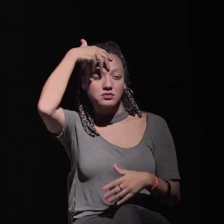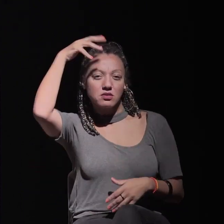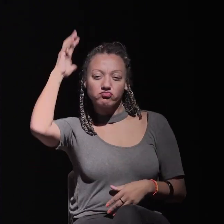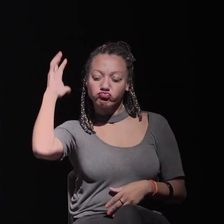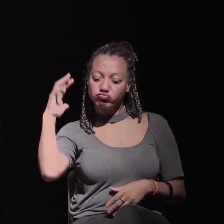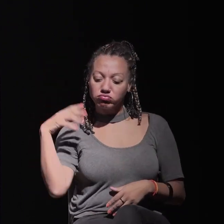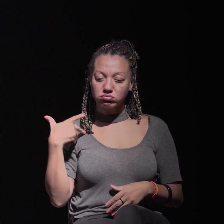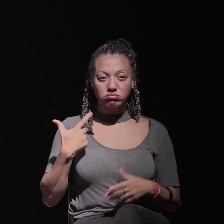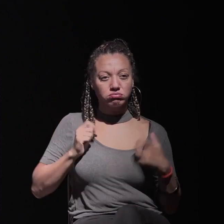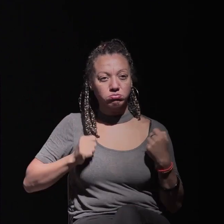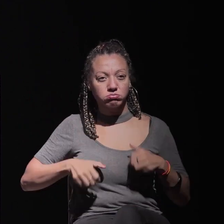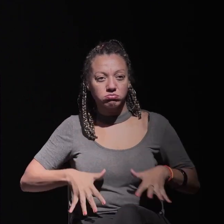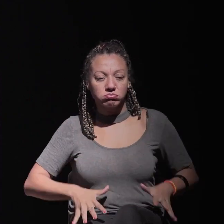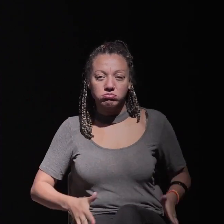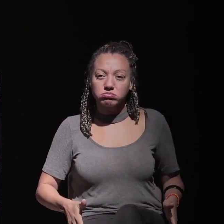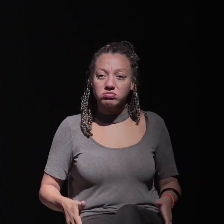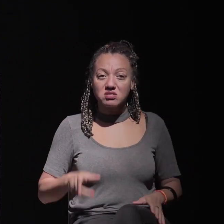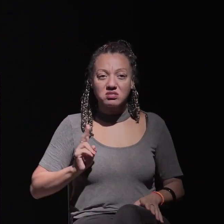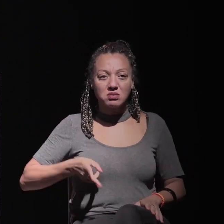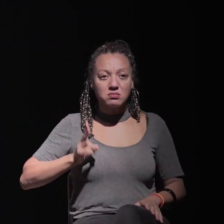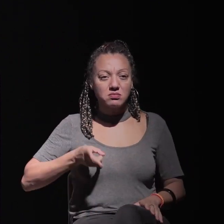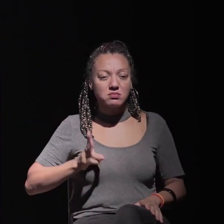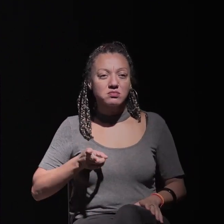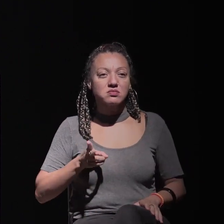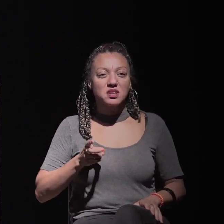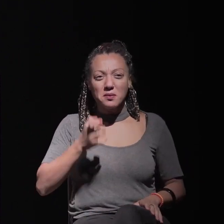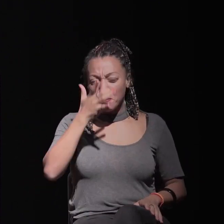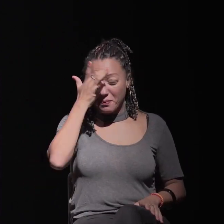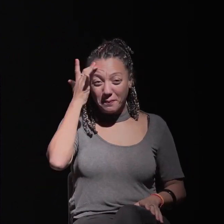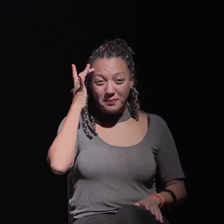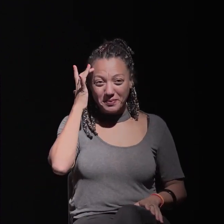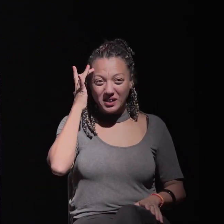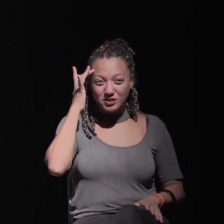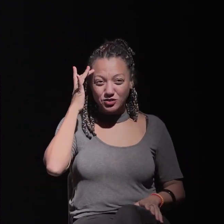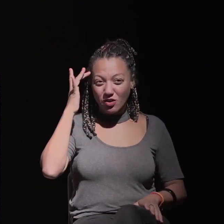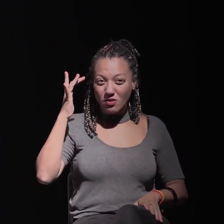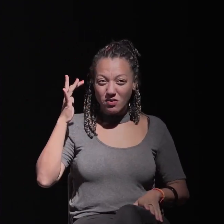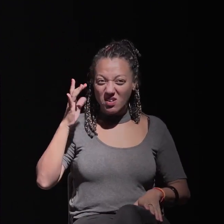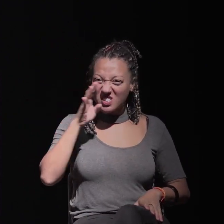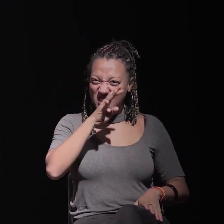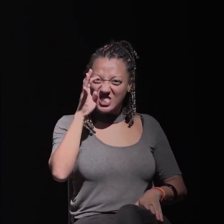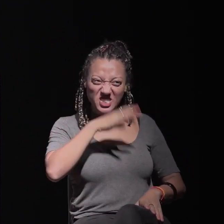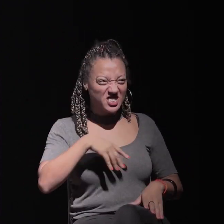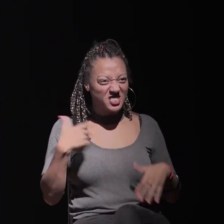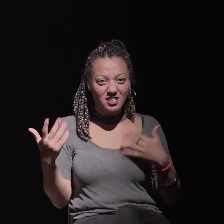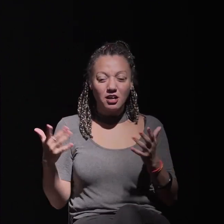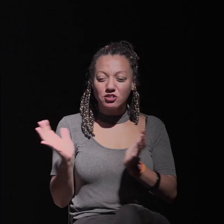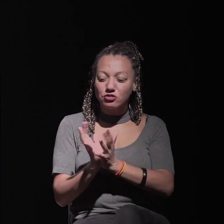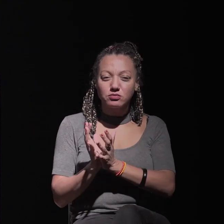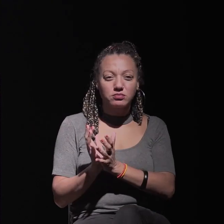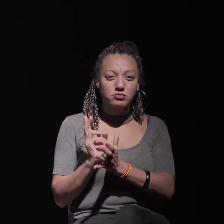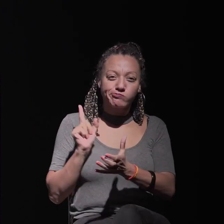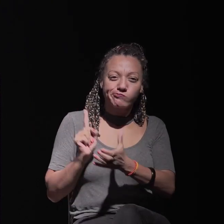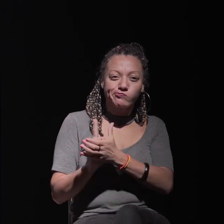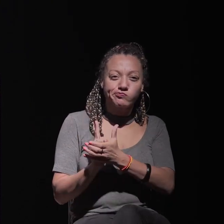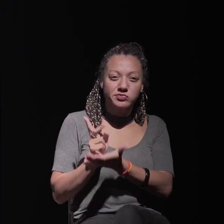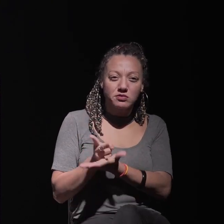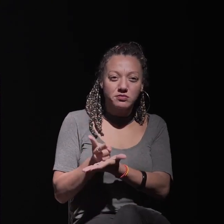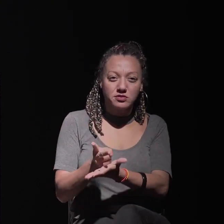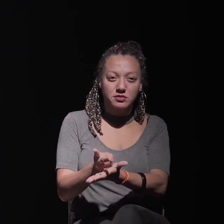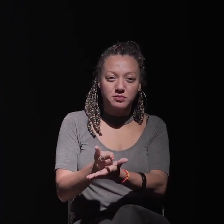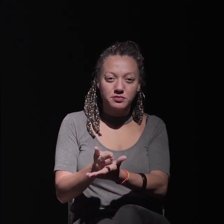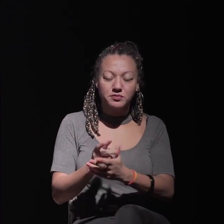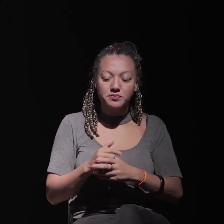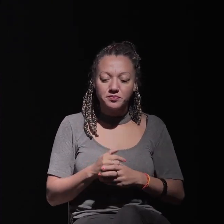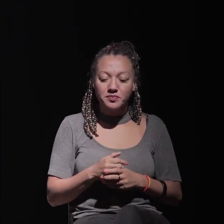travestia, andava com os mais infames do rolê. E aí, para não deixar